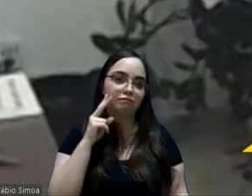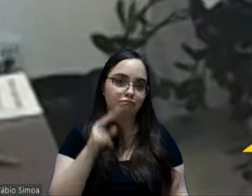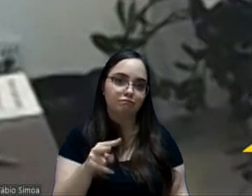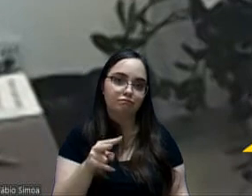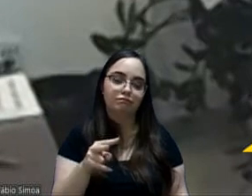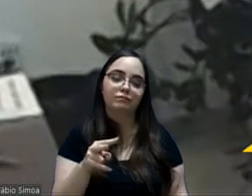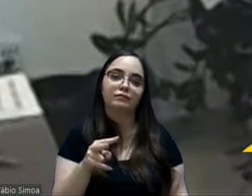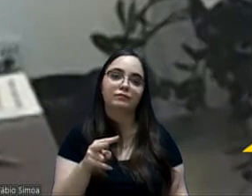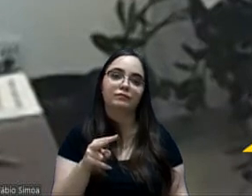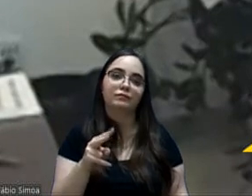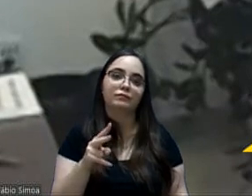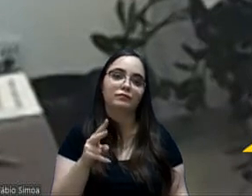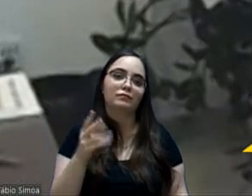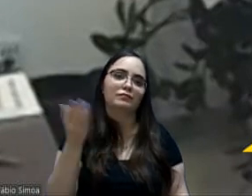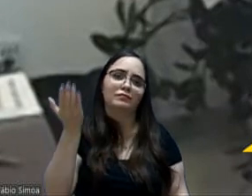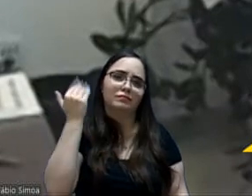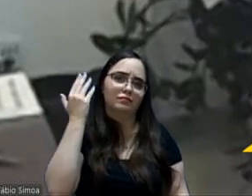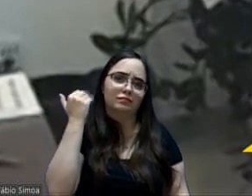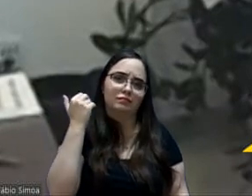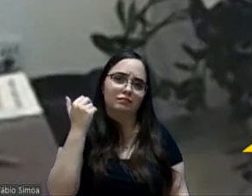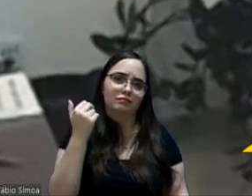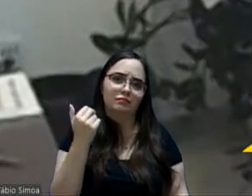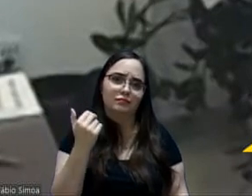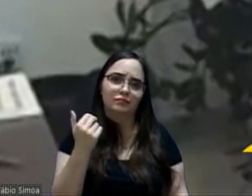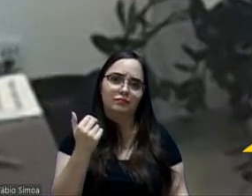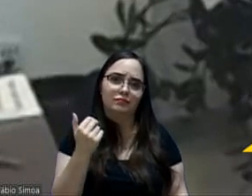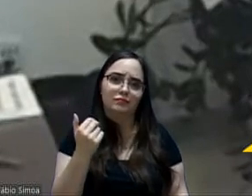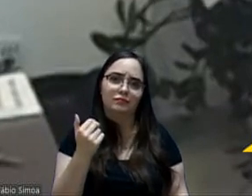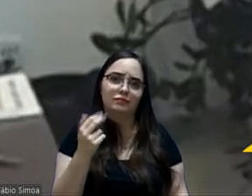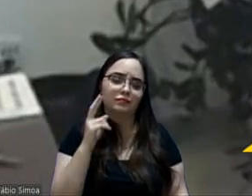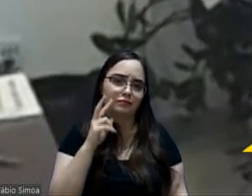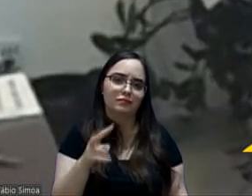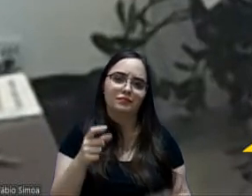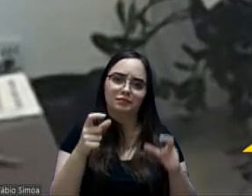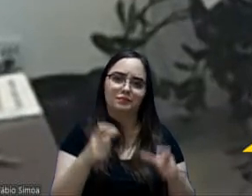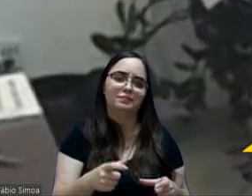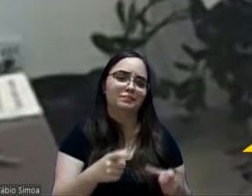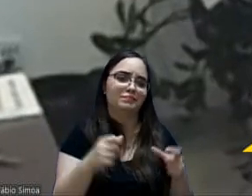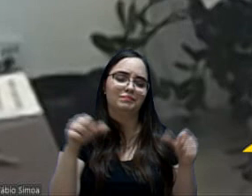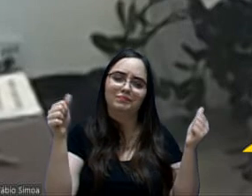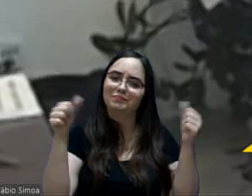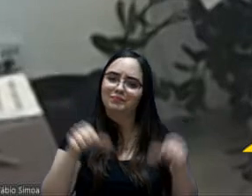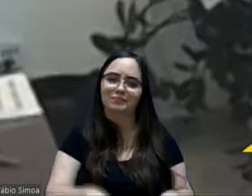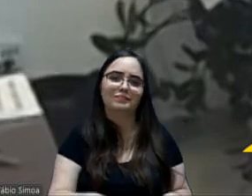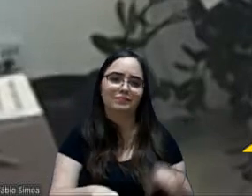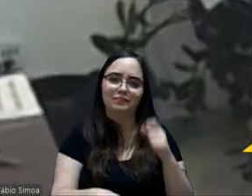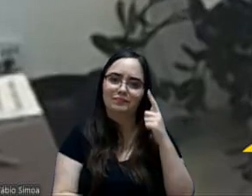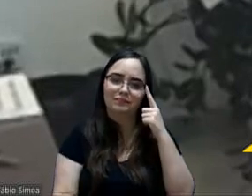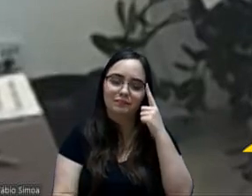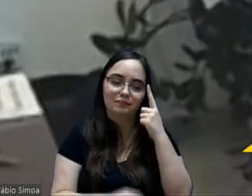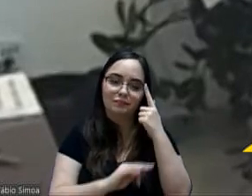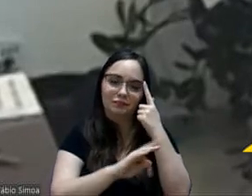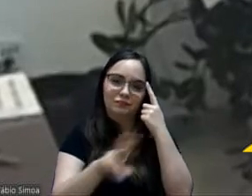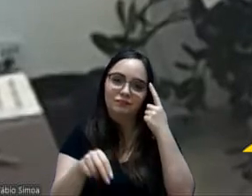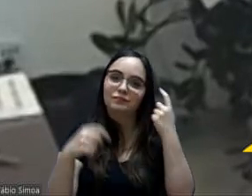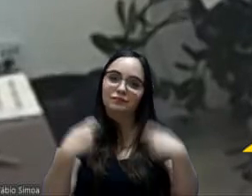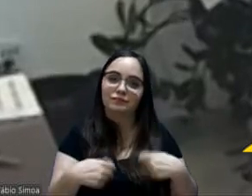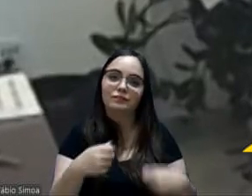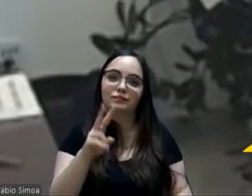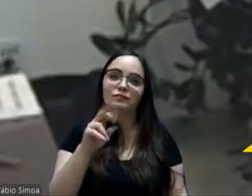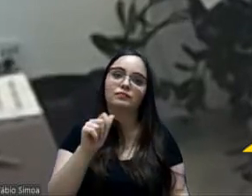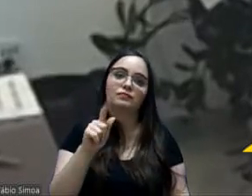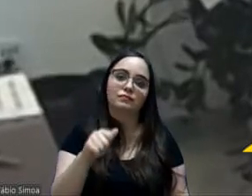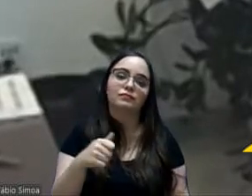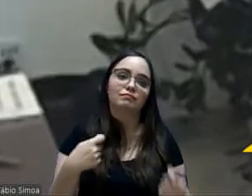constatando que na época não tinha condição nenhuma, né, assim, ali no local. Então, todos estavam precisando de vagas, até